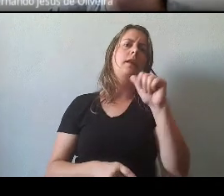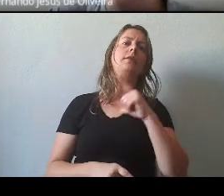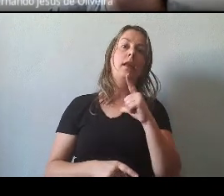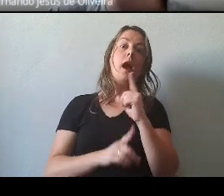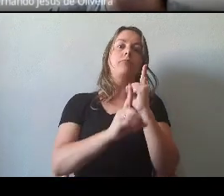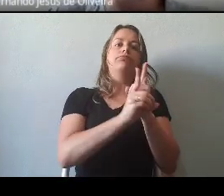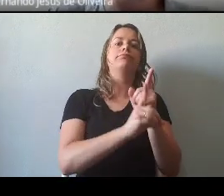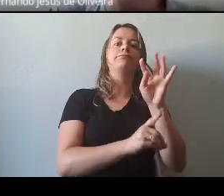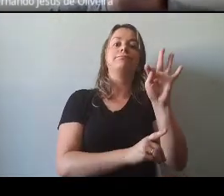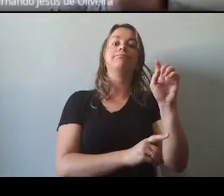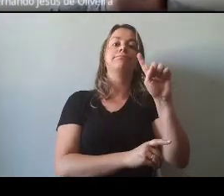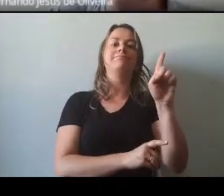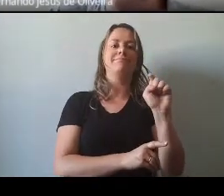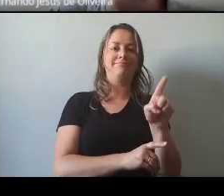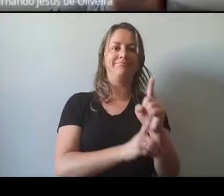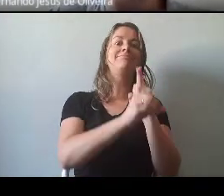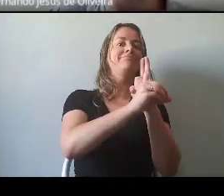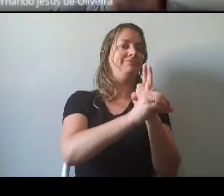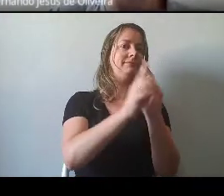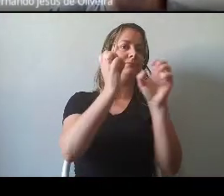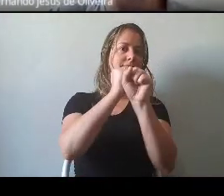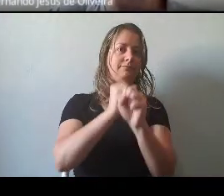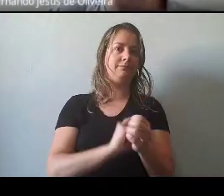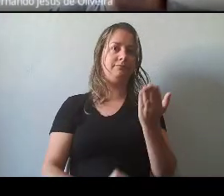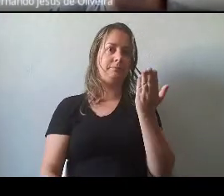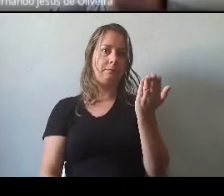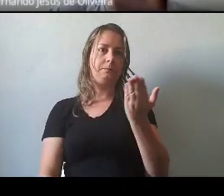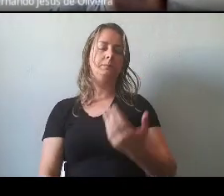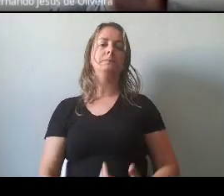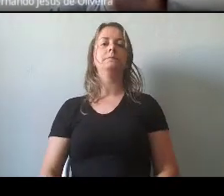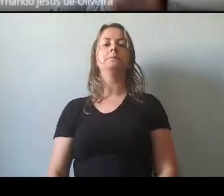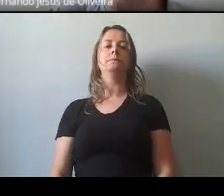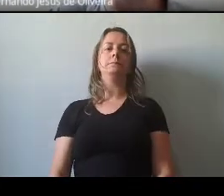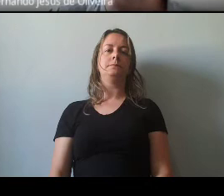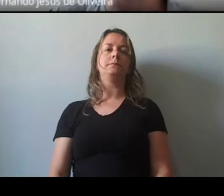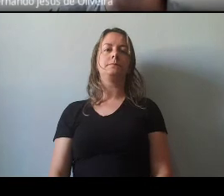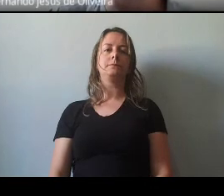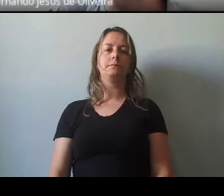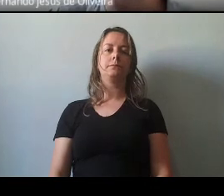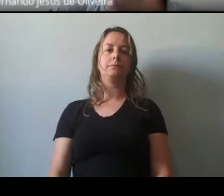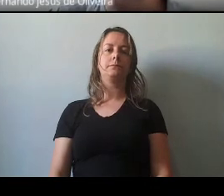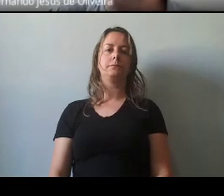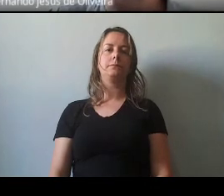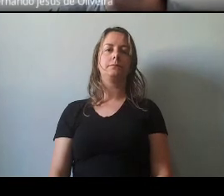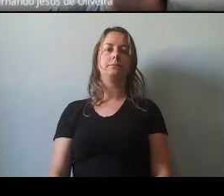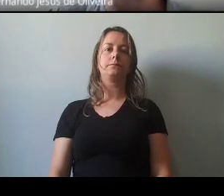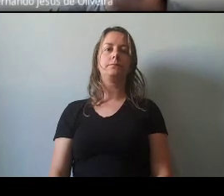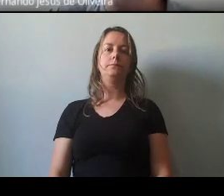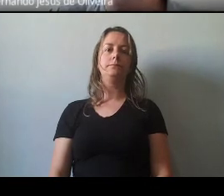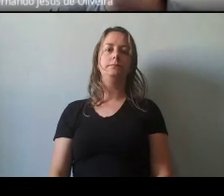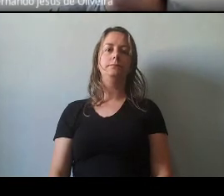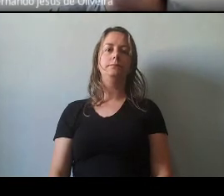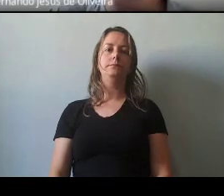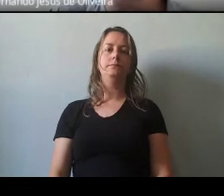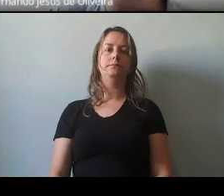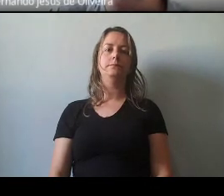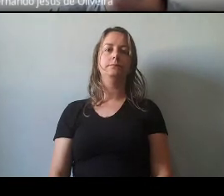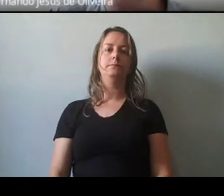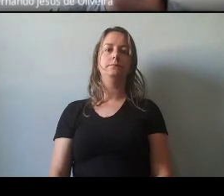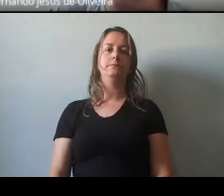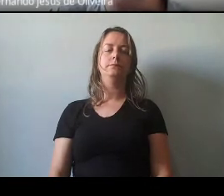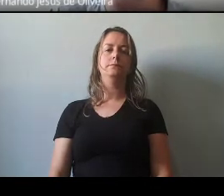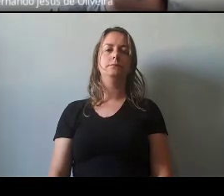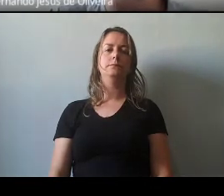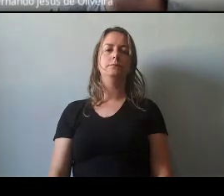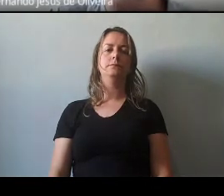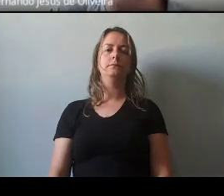tenho aqui, o A, e dá para achar o T. Então, a velocidade final é zero, a inicial é 40,